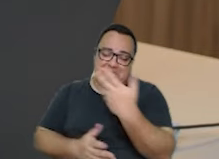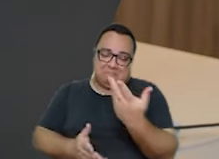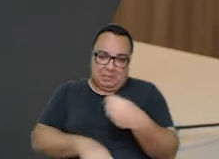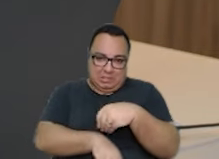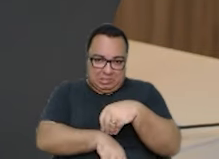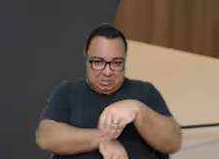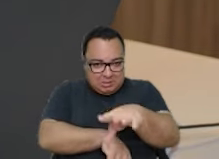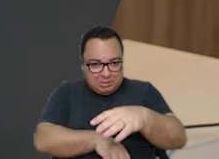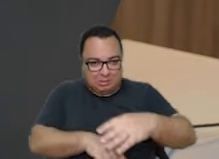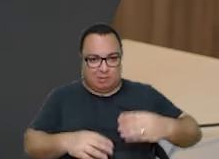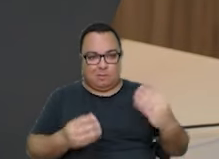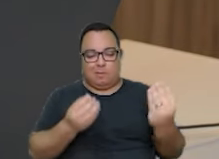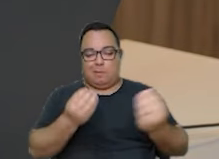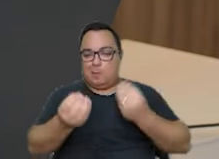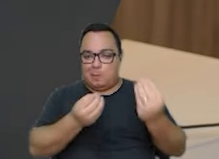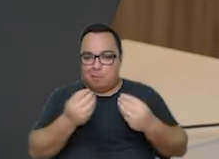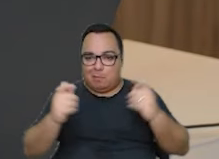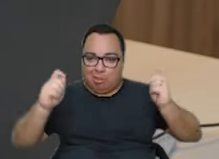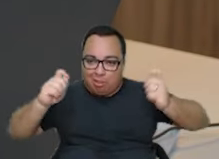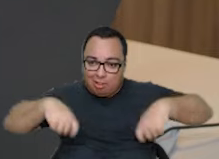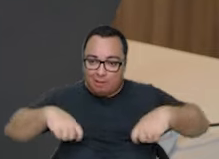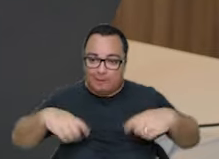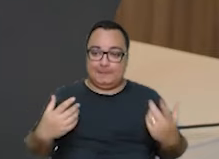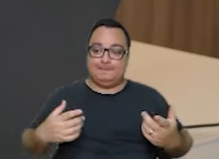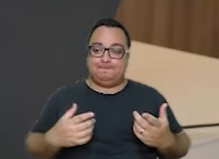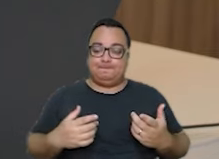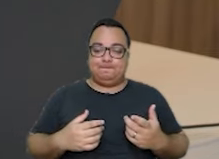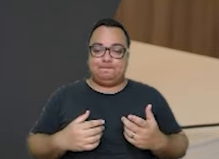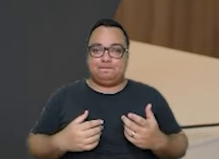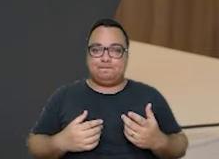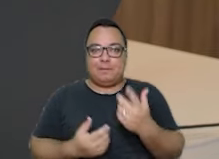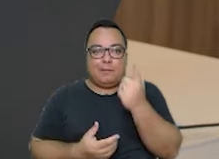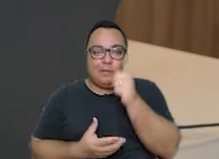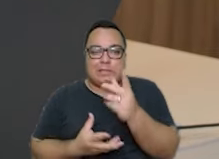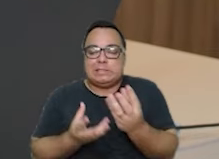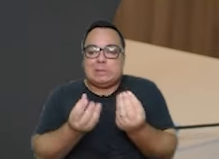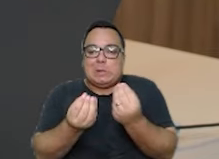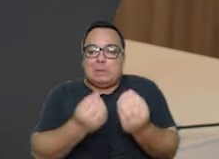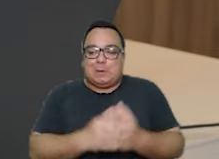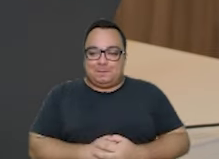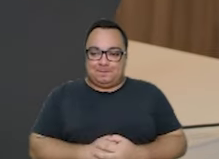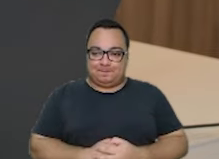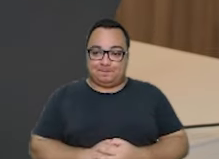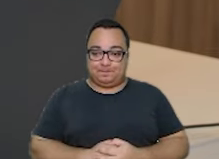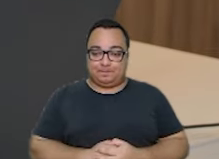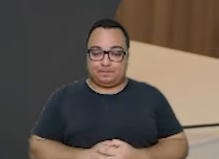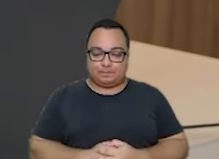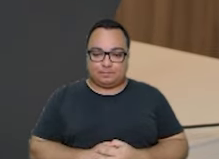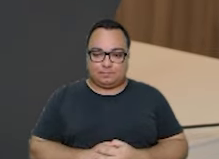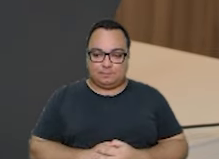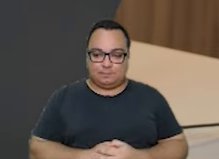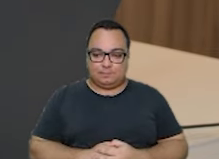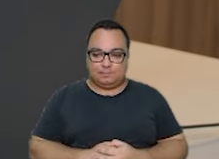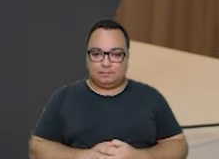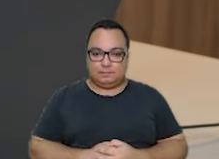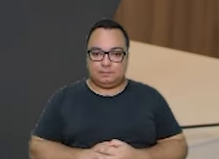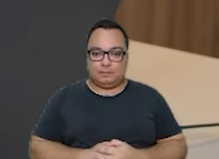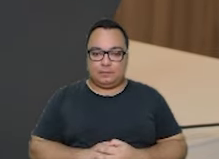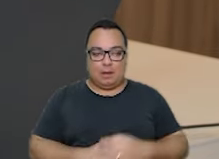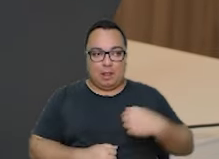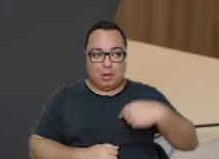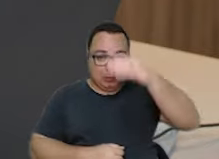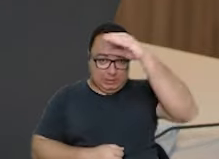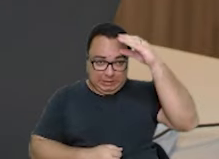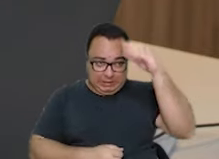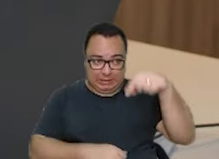dica digamos assim alguma recomendação como facilitar a do cliente né para que ele